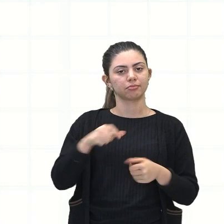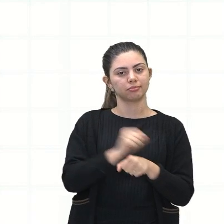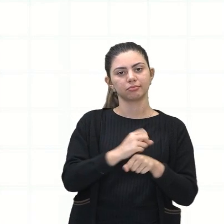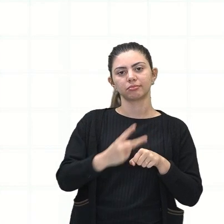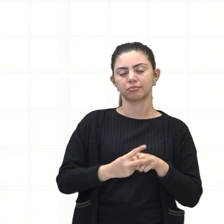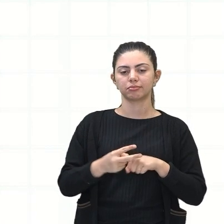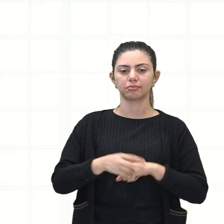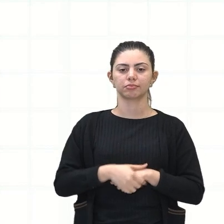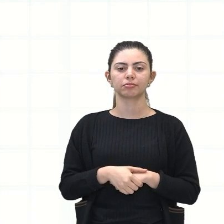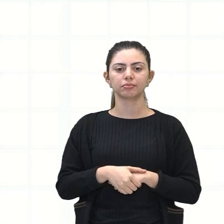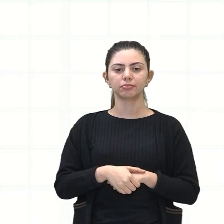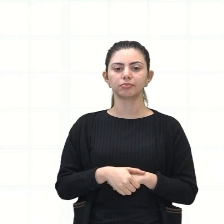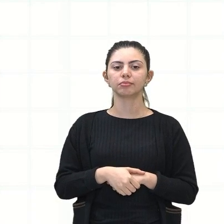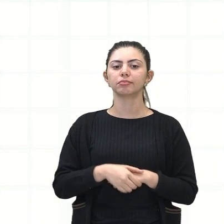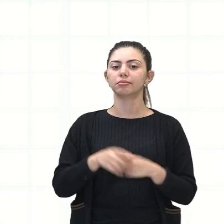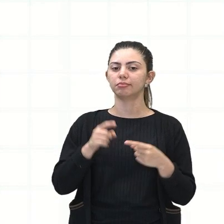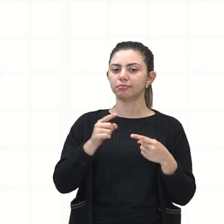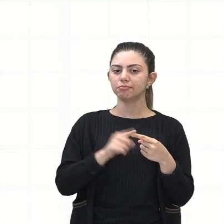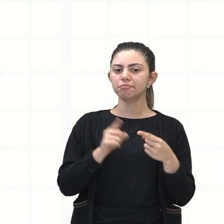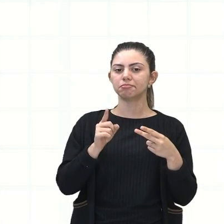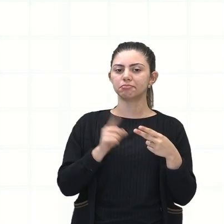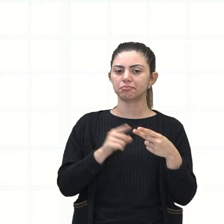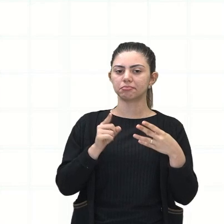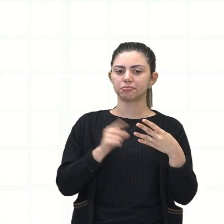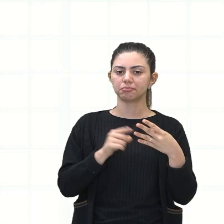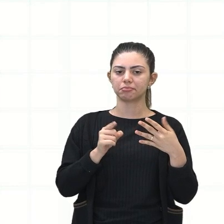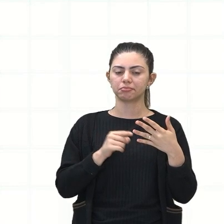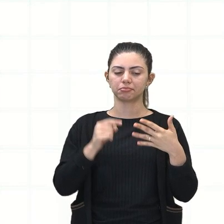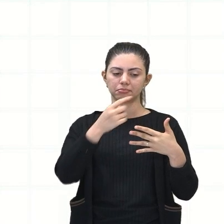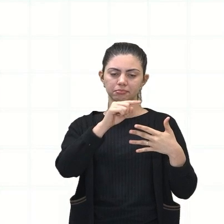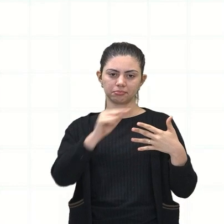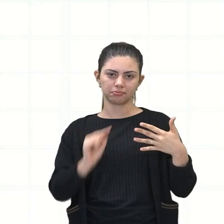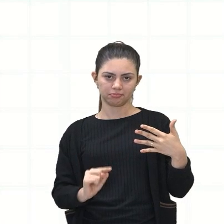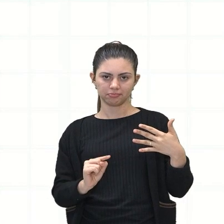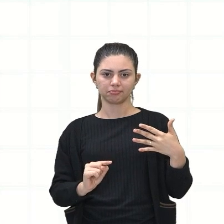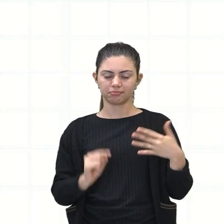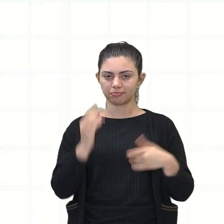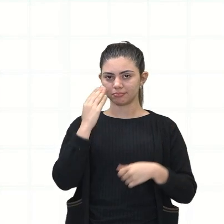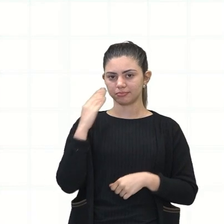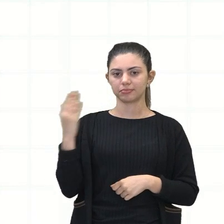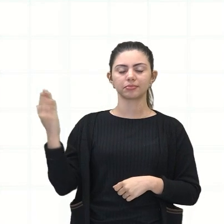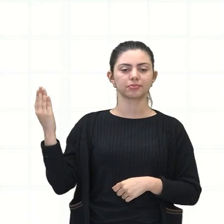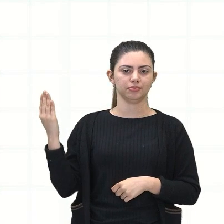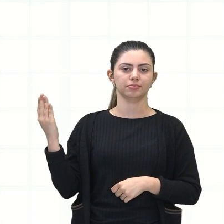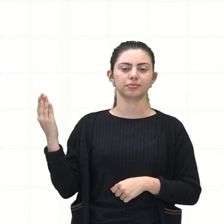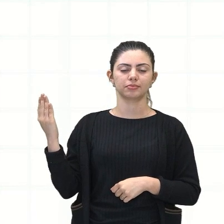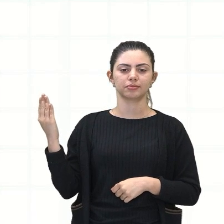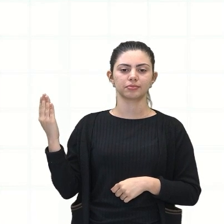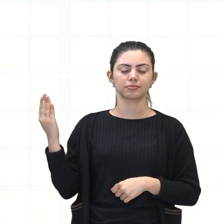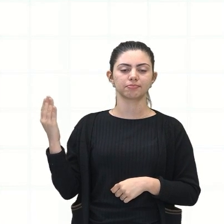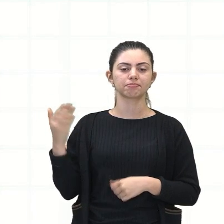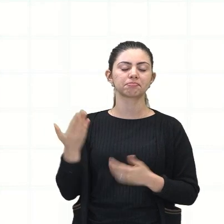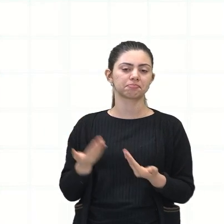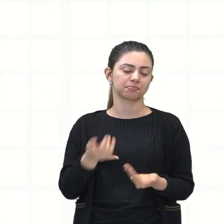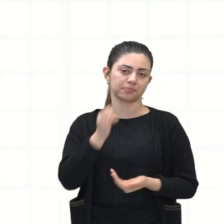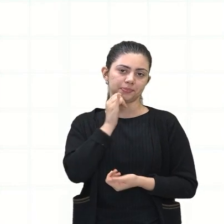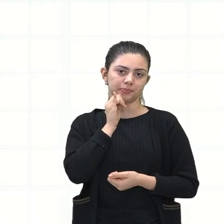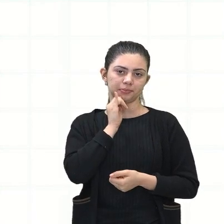passa. Always, usually, often, sometimes, rarely, never. Por